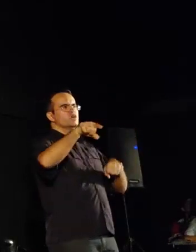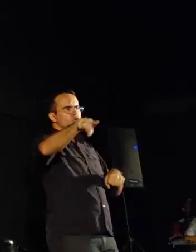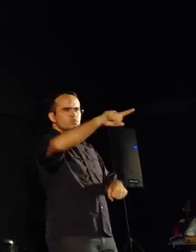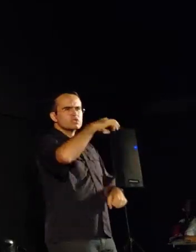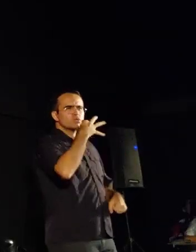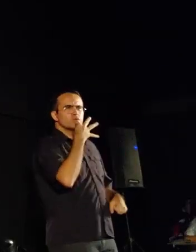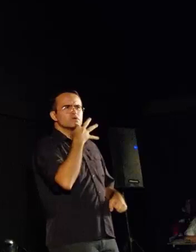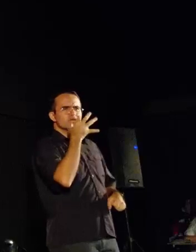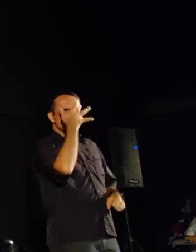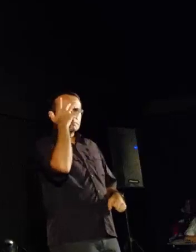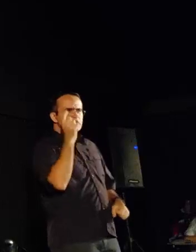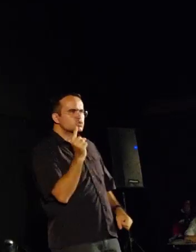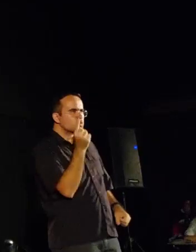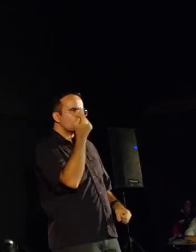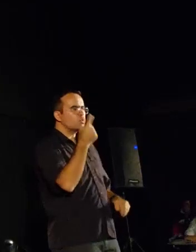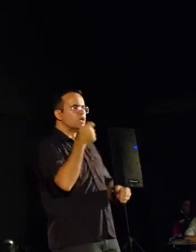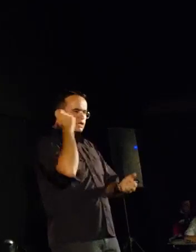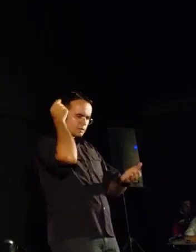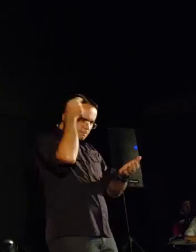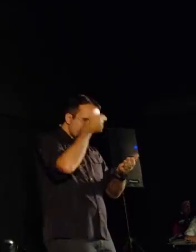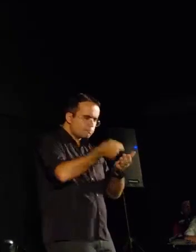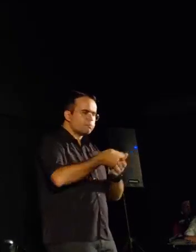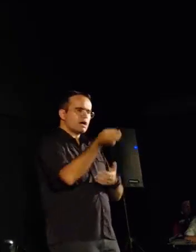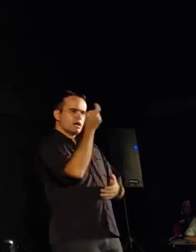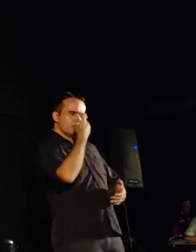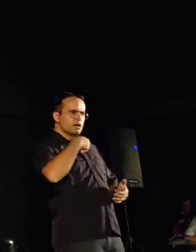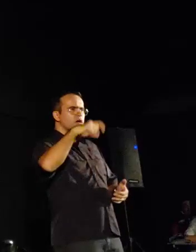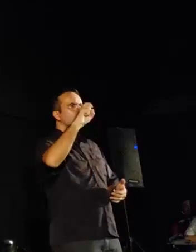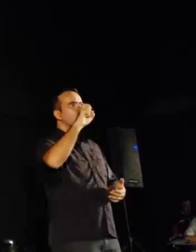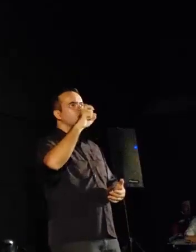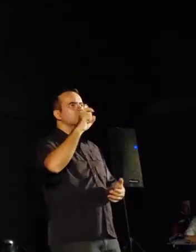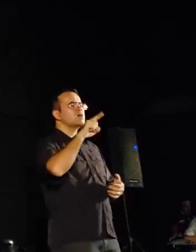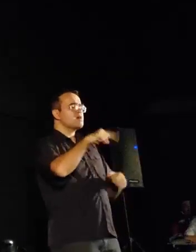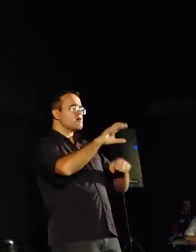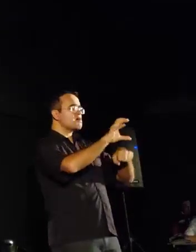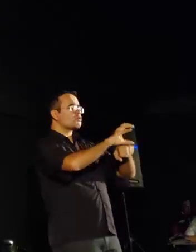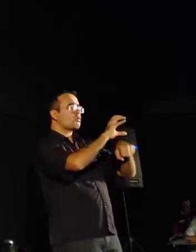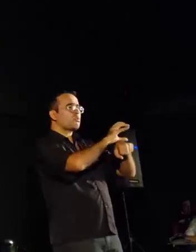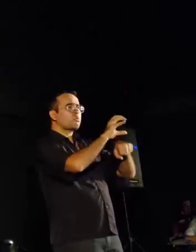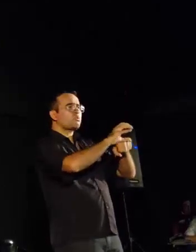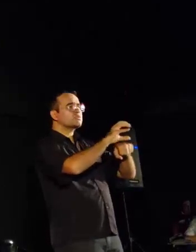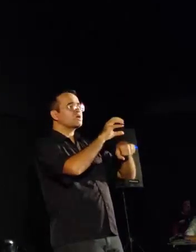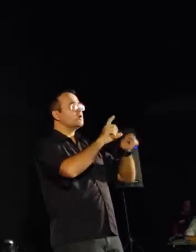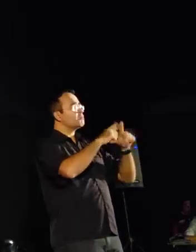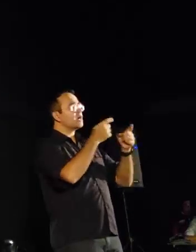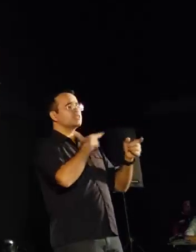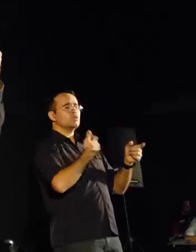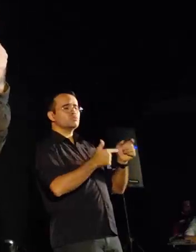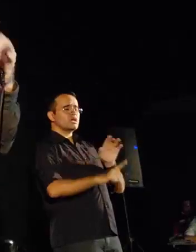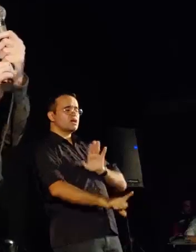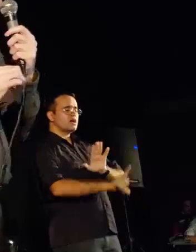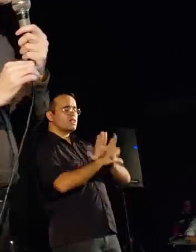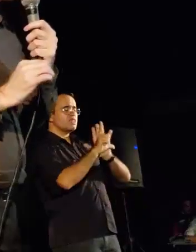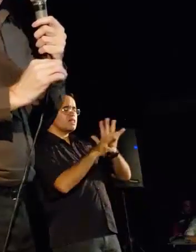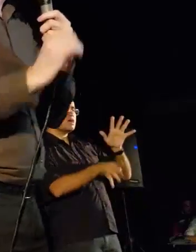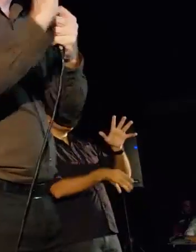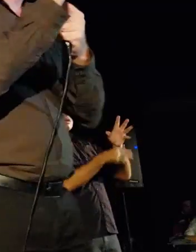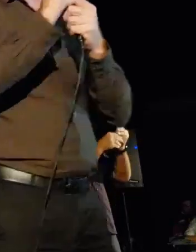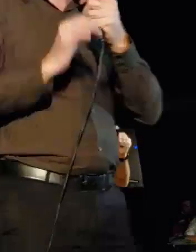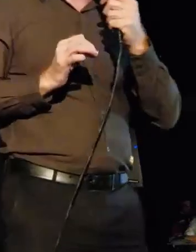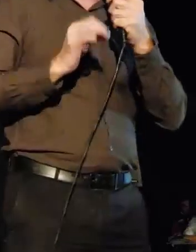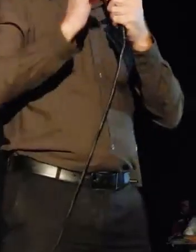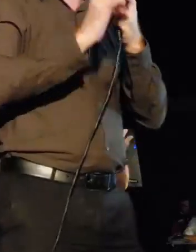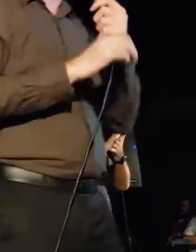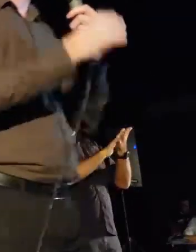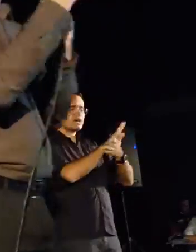país? Ele é um imposto constitucional que nunca foi implementado por falta de lei complementar. Só que tem um detalhe, a